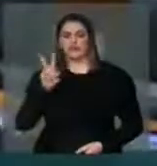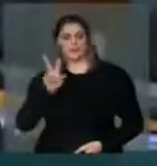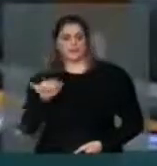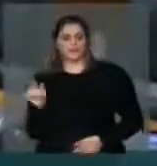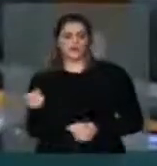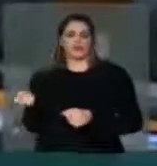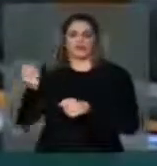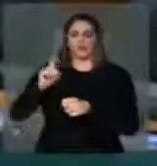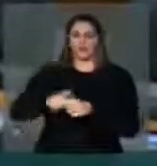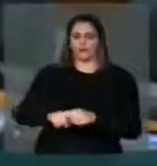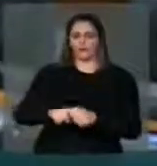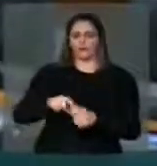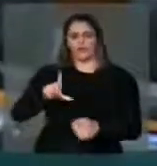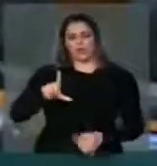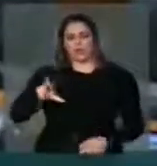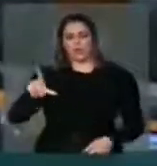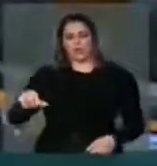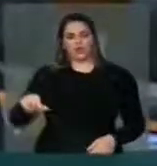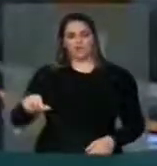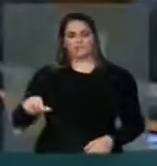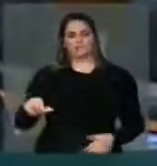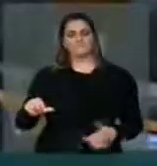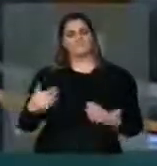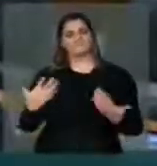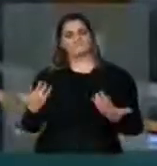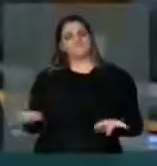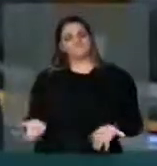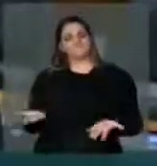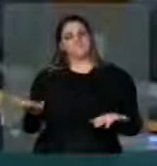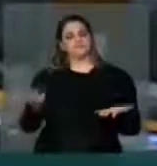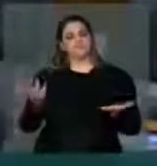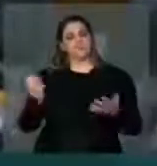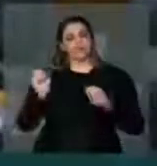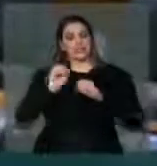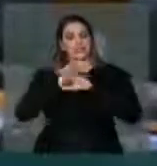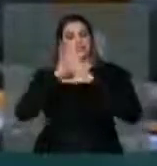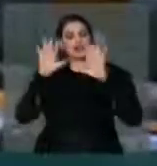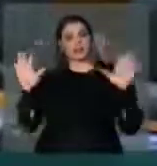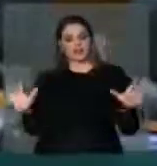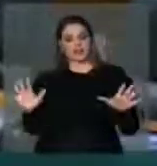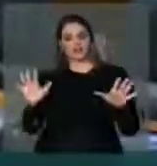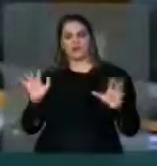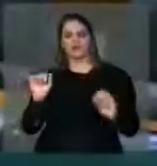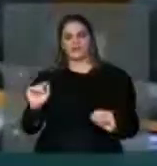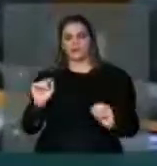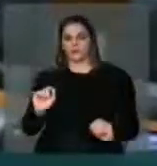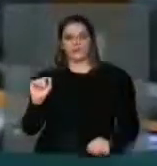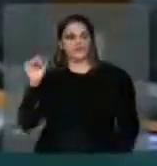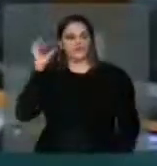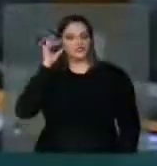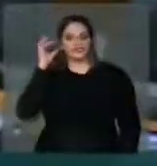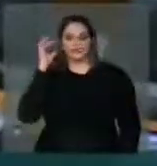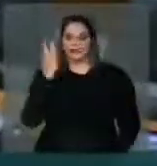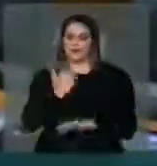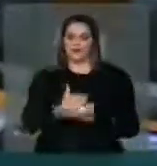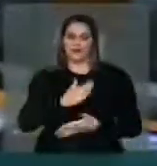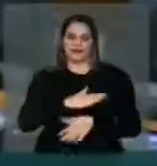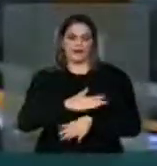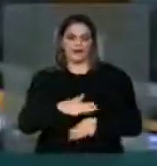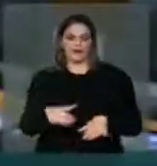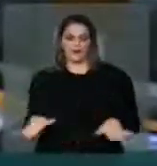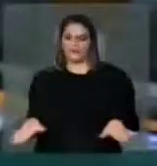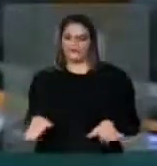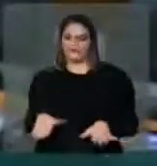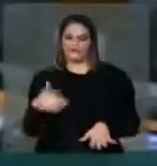da República, é sinal claro e evidente que o governo Dilma acabou e perdeu as condições